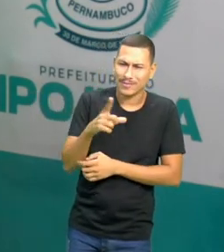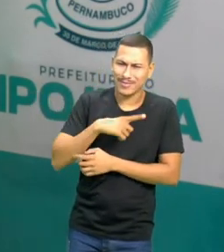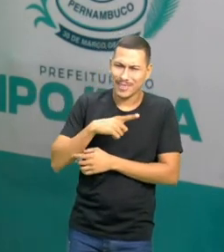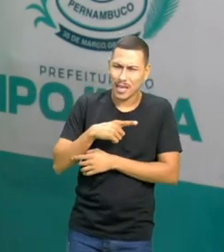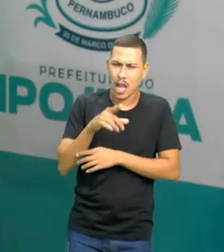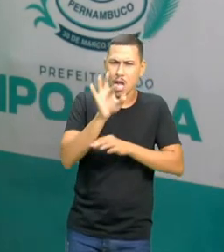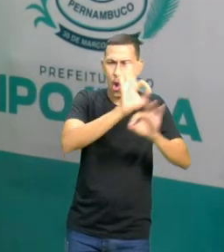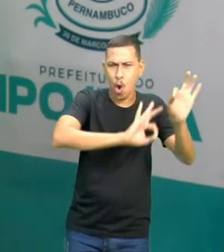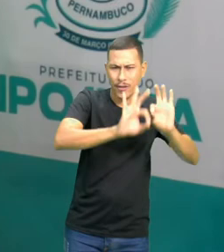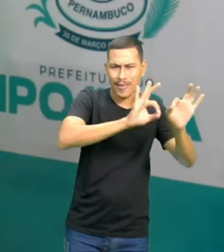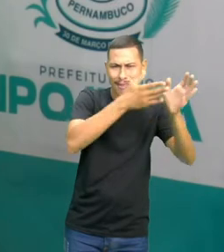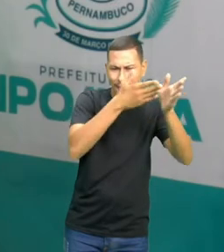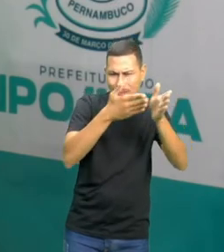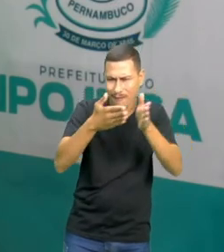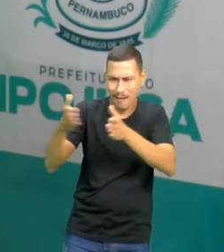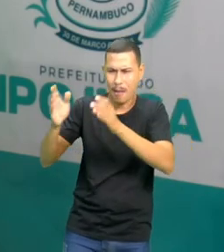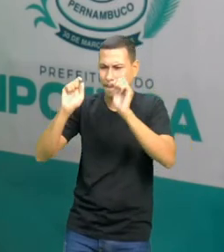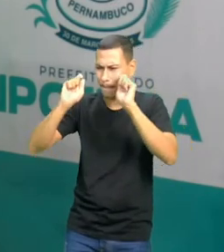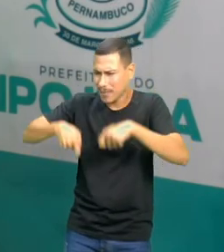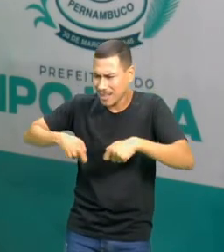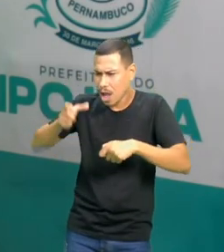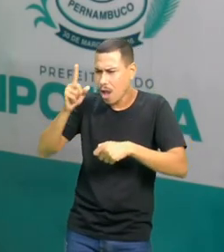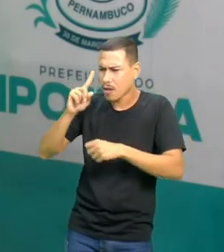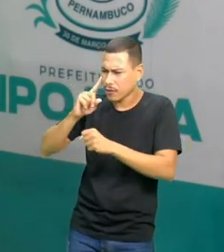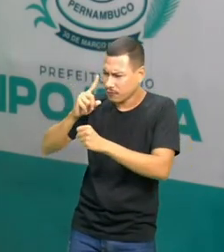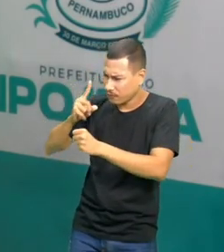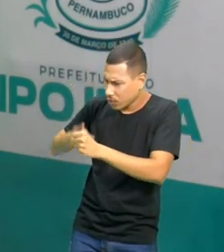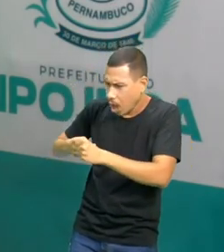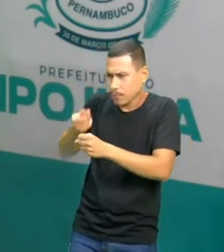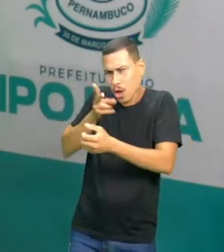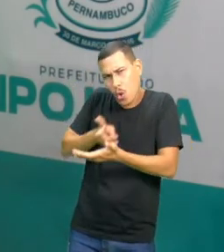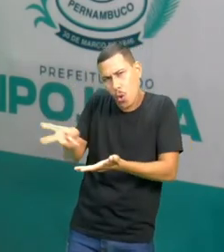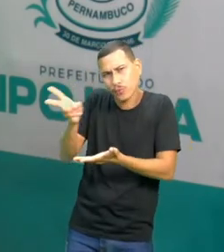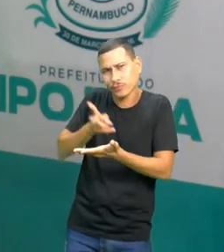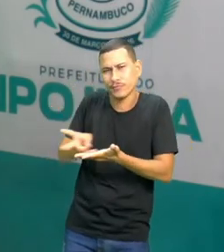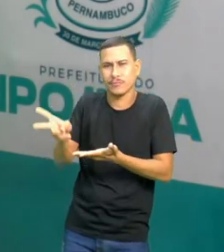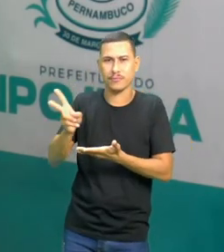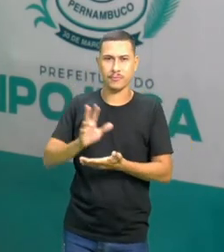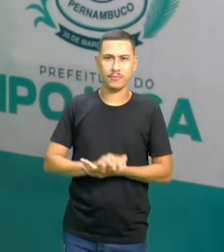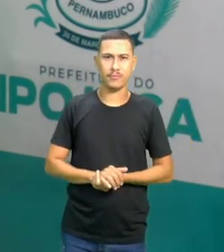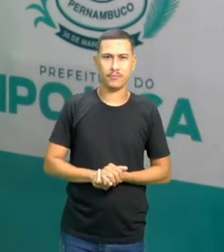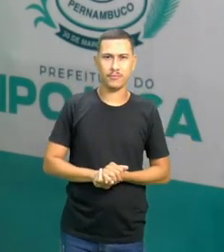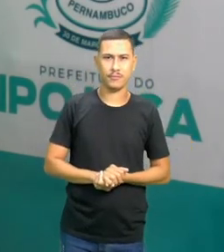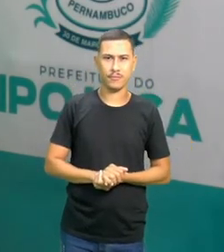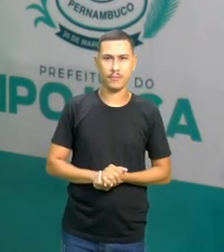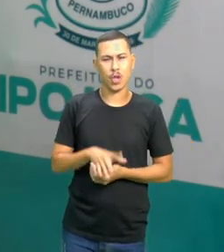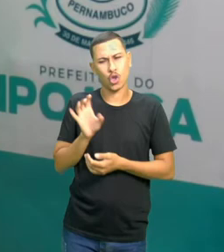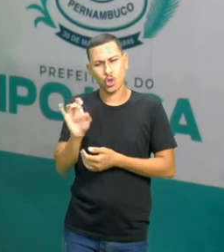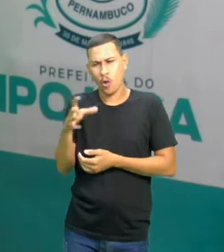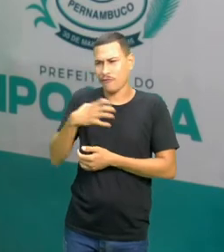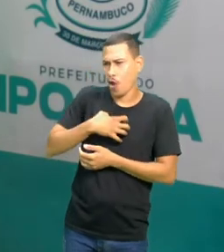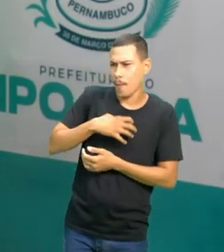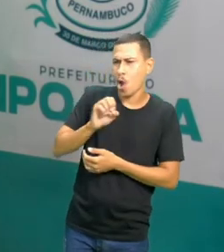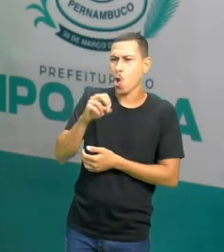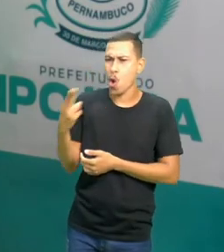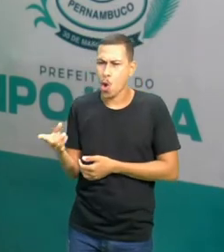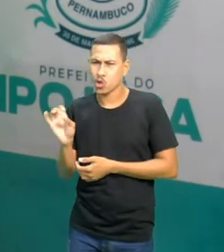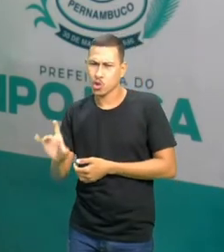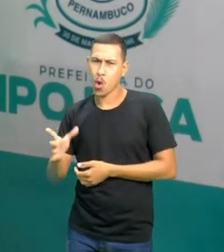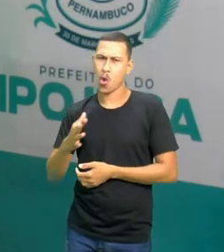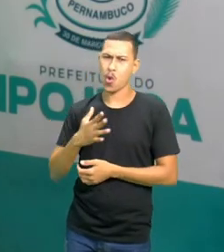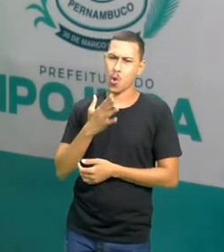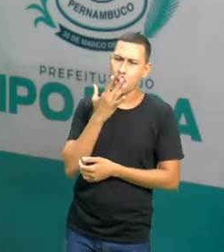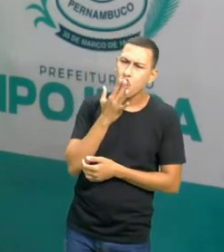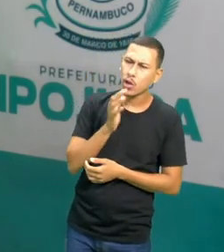que precisamos identificá-lo para dar continuidade. Se é só forma, se é só cores ou